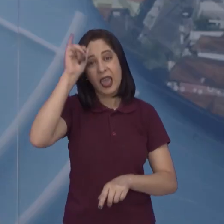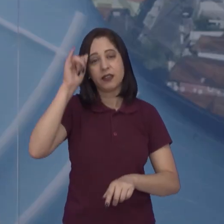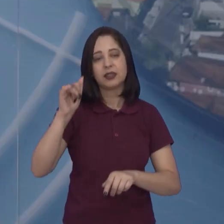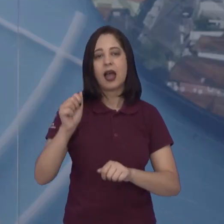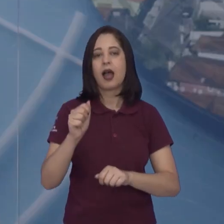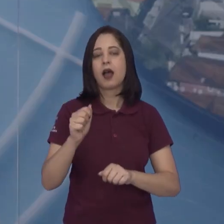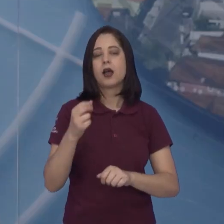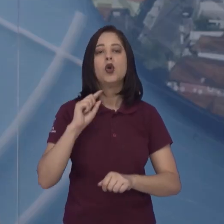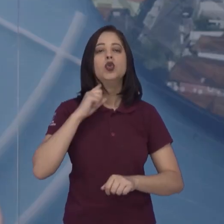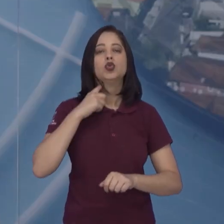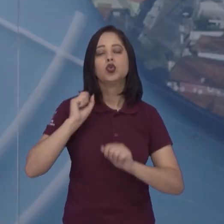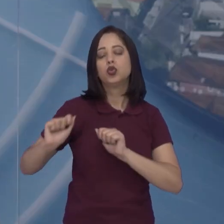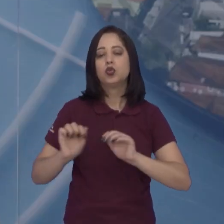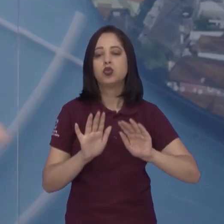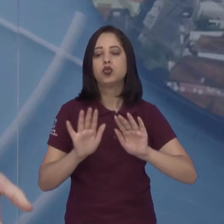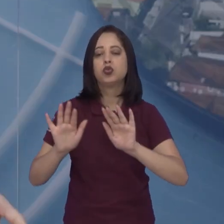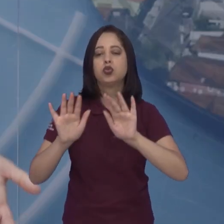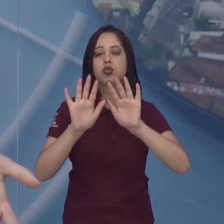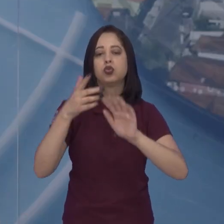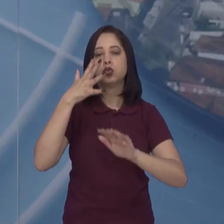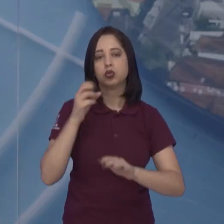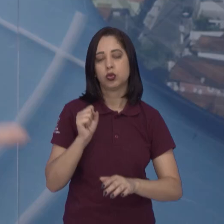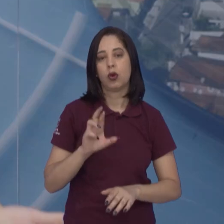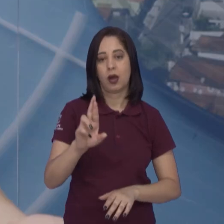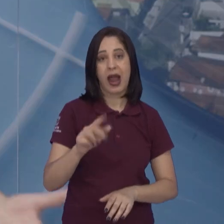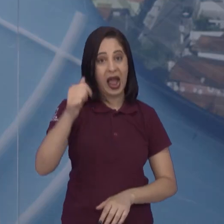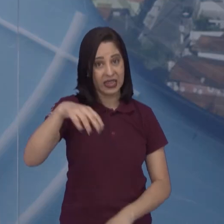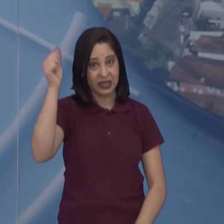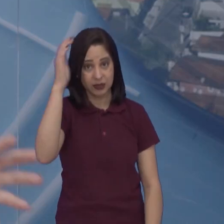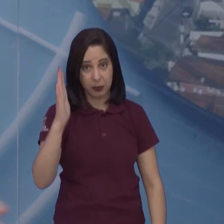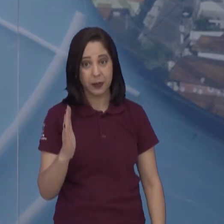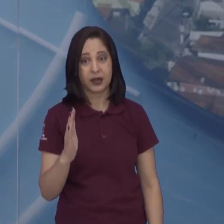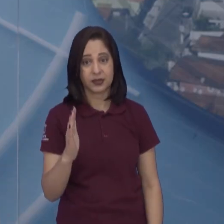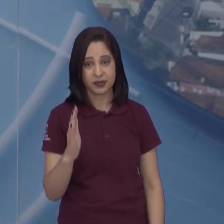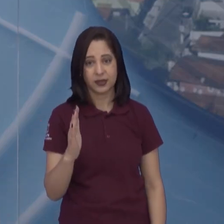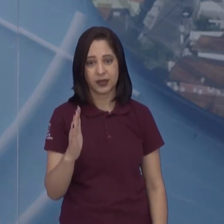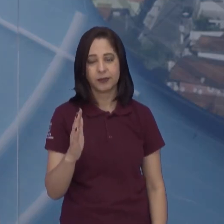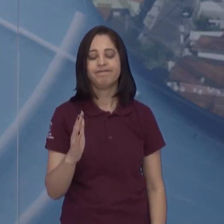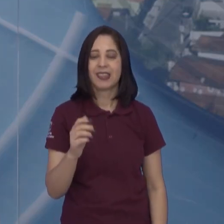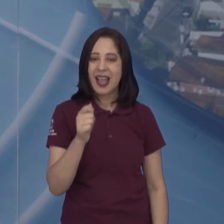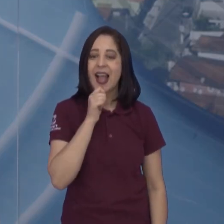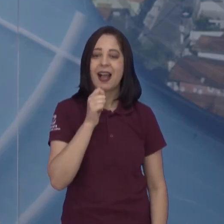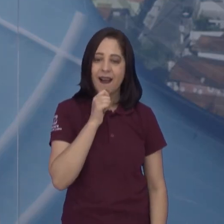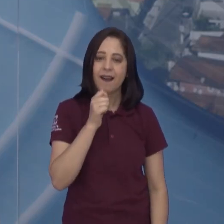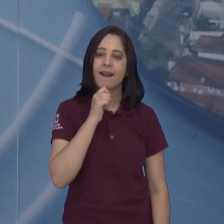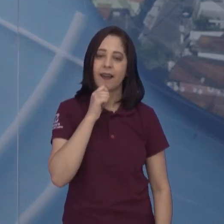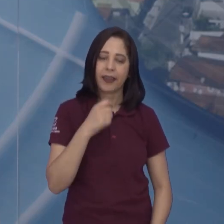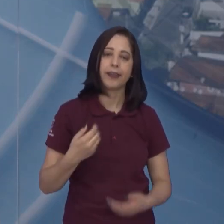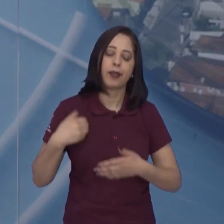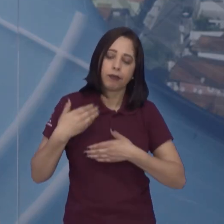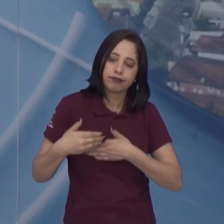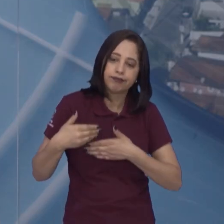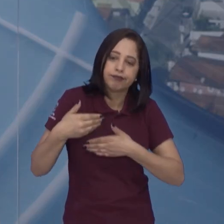levadas em considerações. Aí que é uma questão cultural, né? Que aqui no Brasil como um todo a gente ainda está um pouco aquém sobre